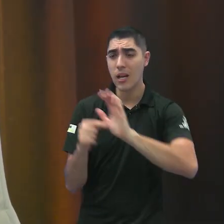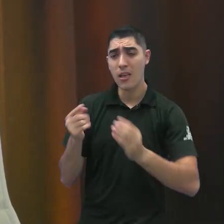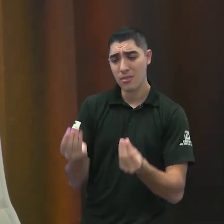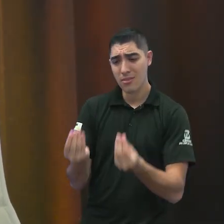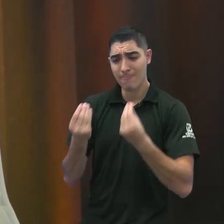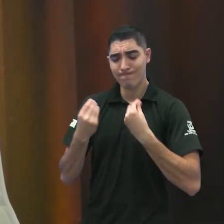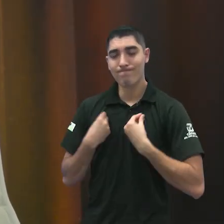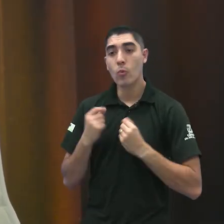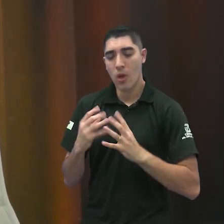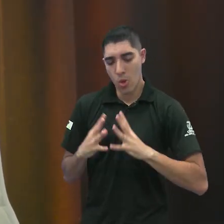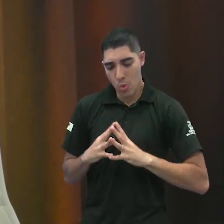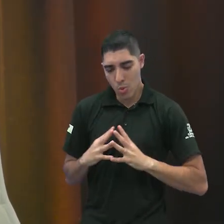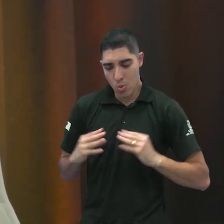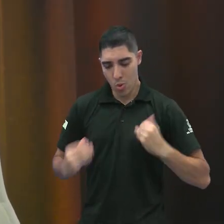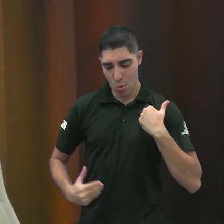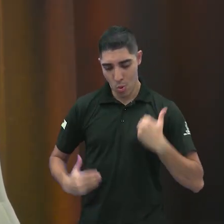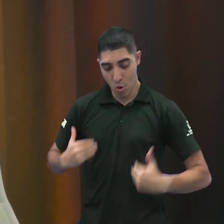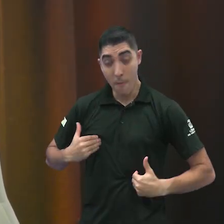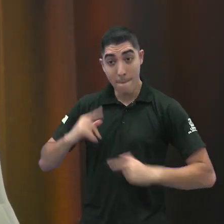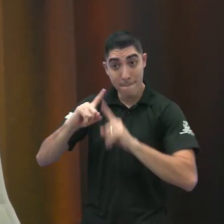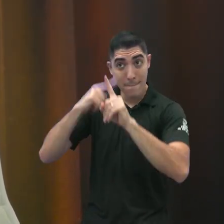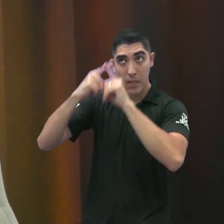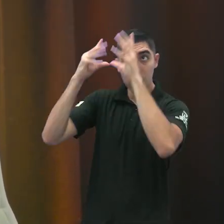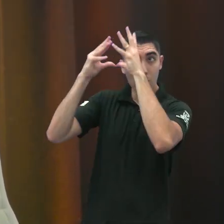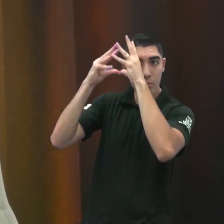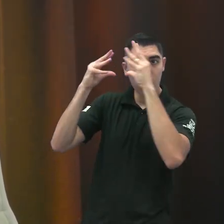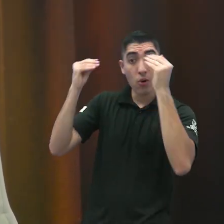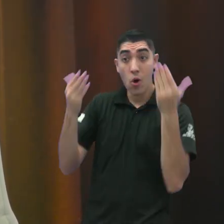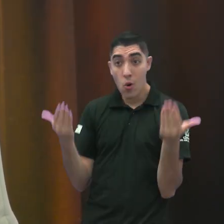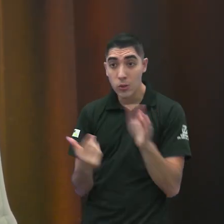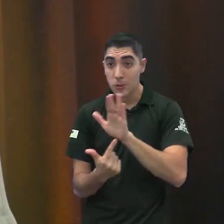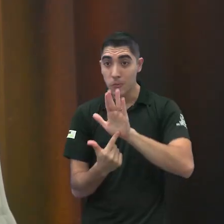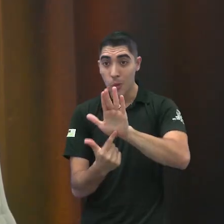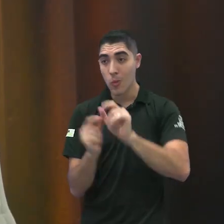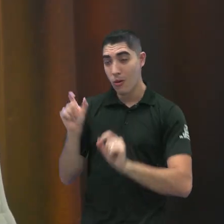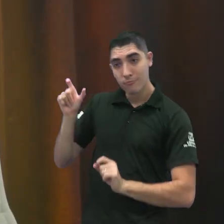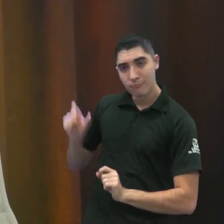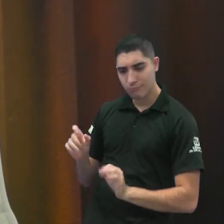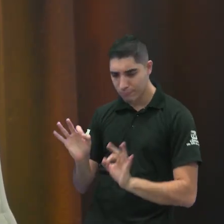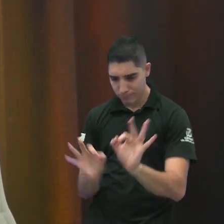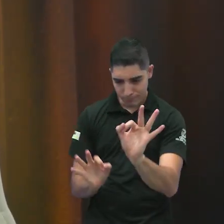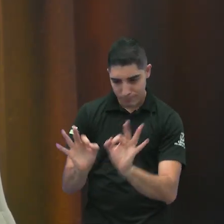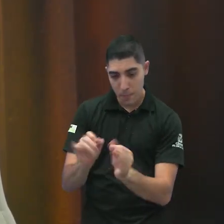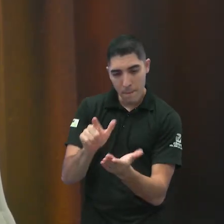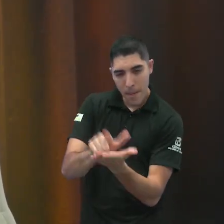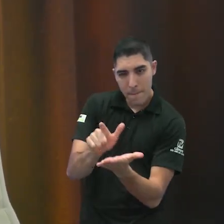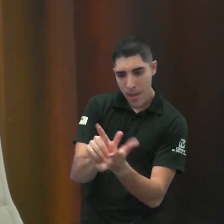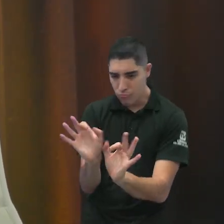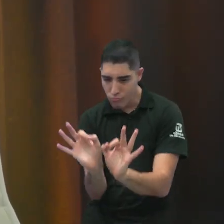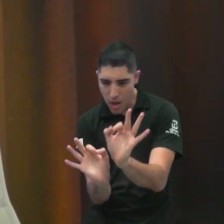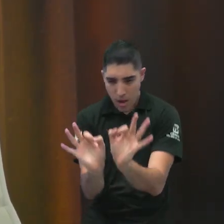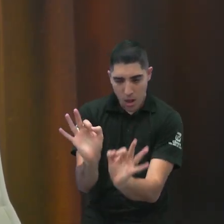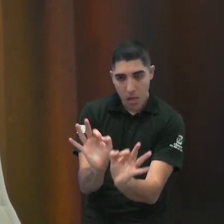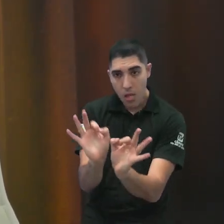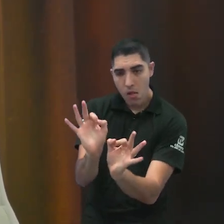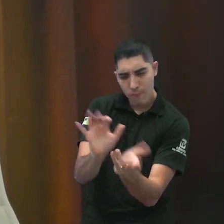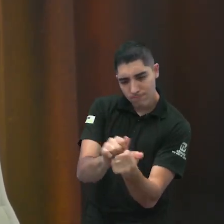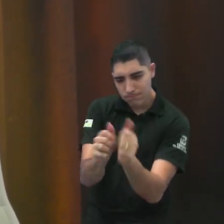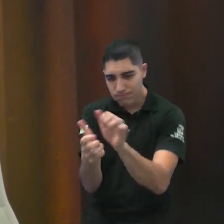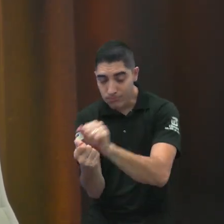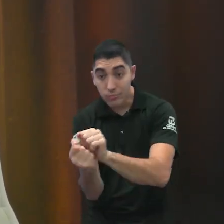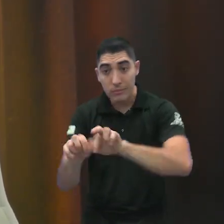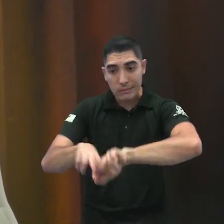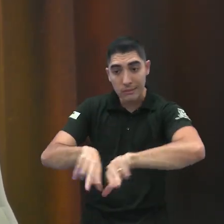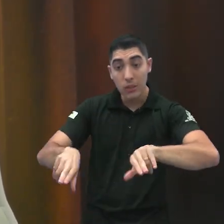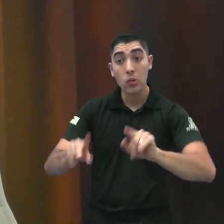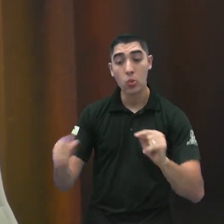que ressoa no corpo e na mente, ela nos traz hoje sua obra de empapelamento, uma peça psicossomática que dialoga diretamente